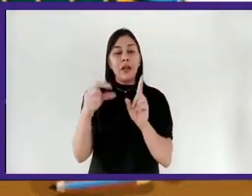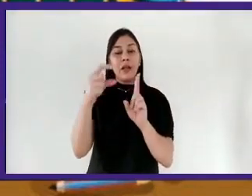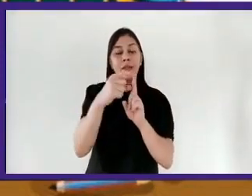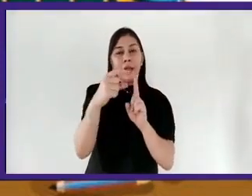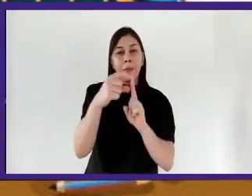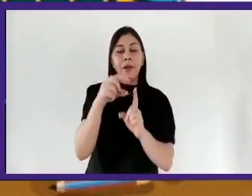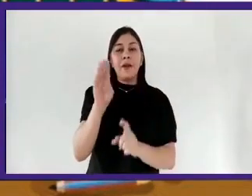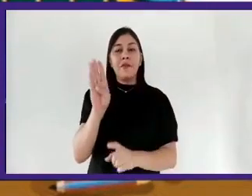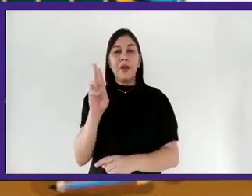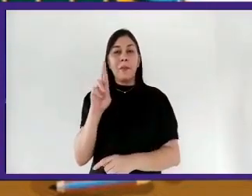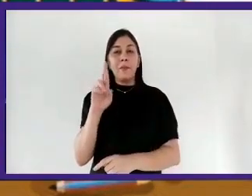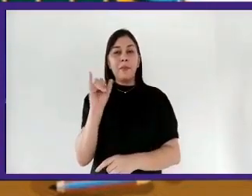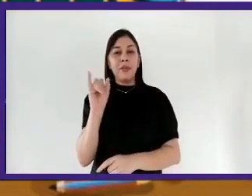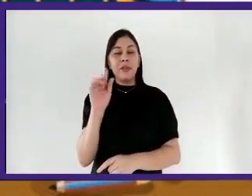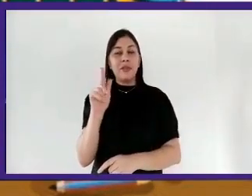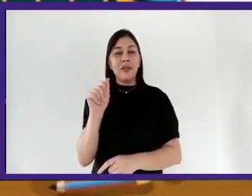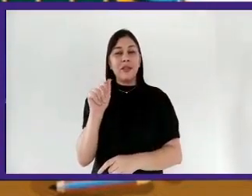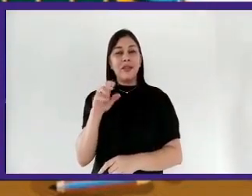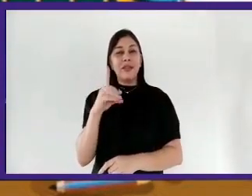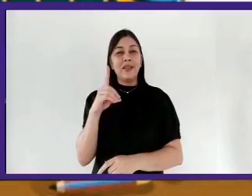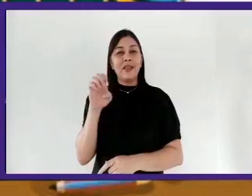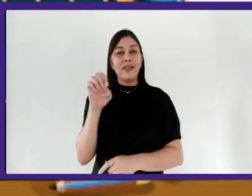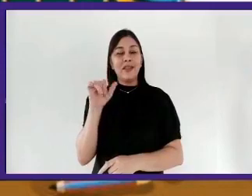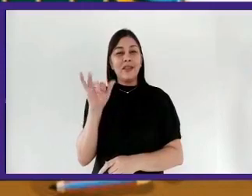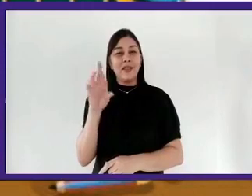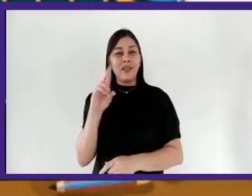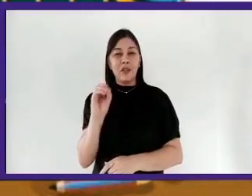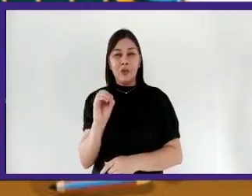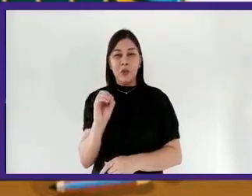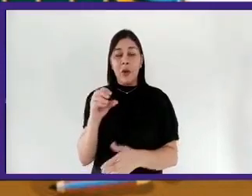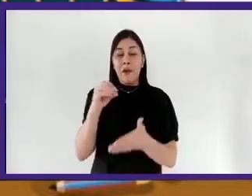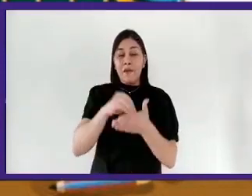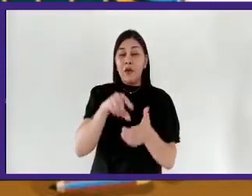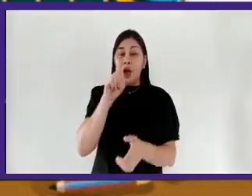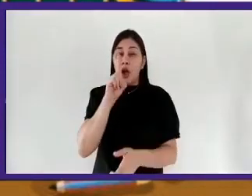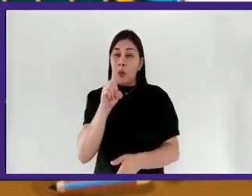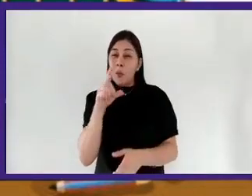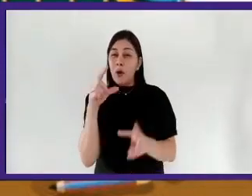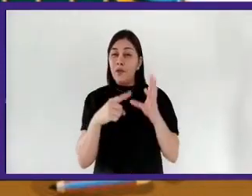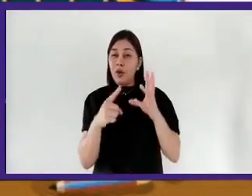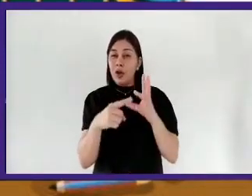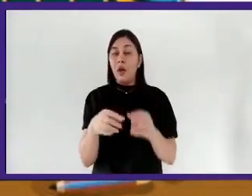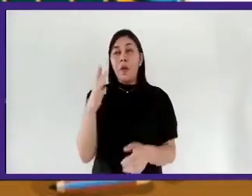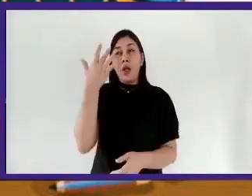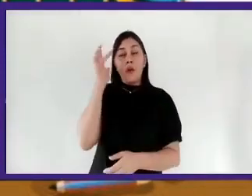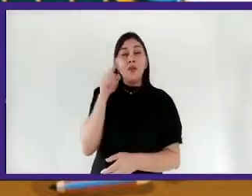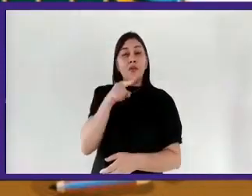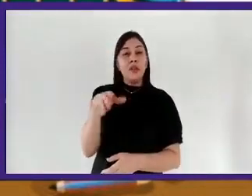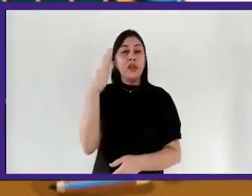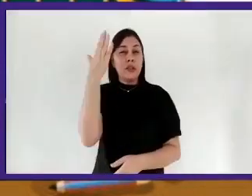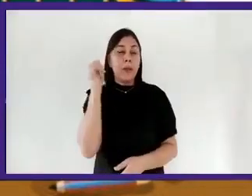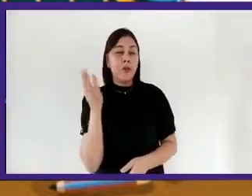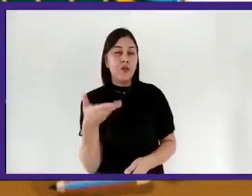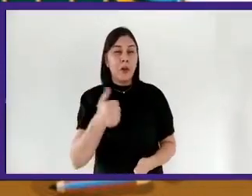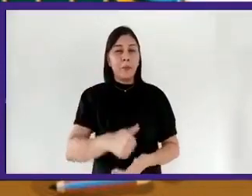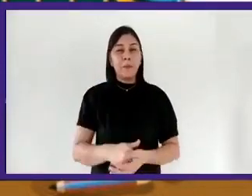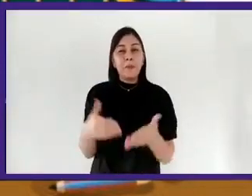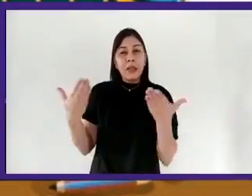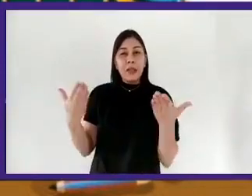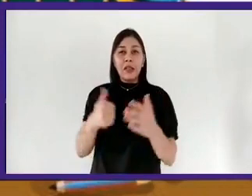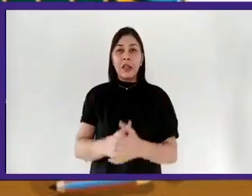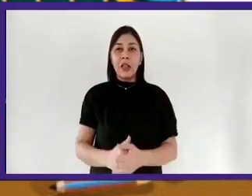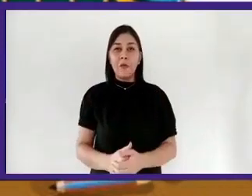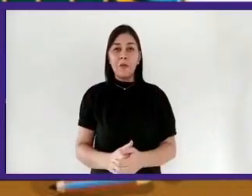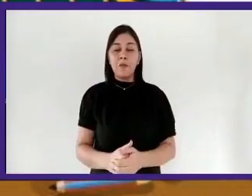faltando na palavra brigadeiro. Está faltando uma vogal. Eu acho que vocês já descobriram que vogal é essa.